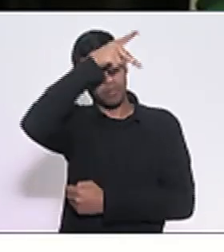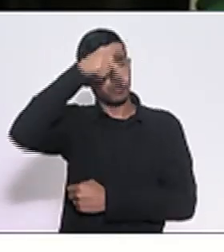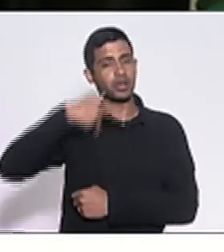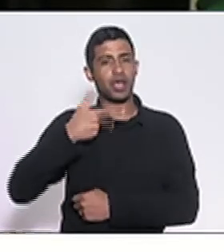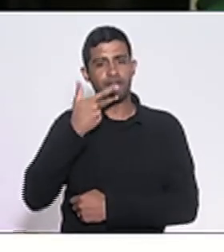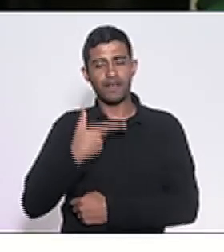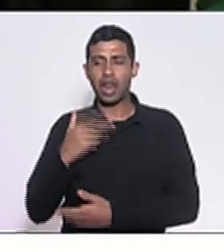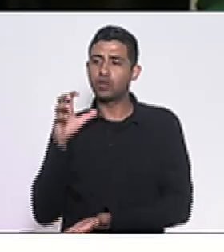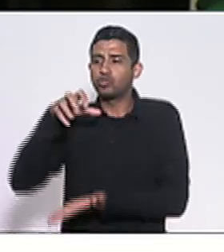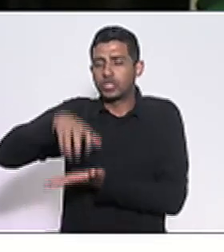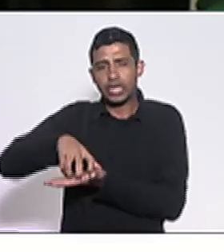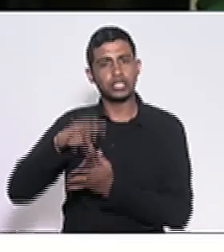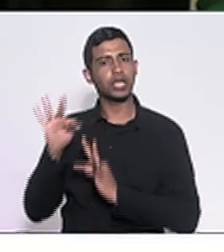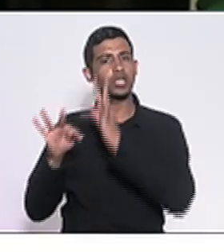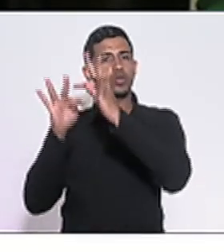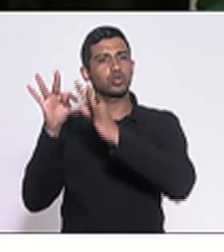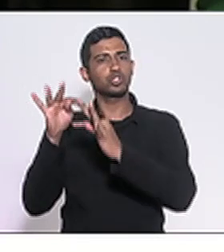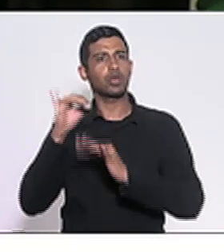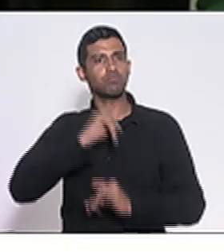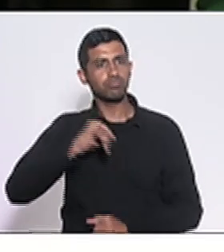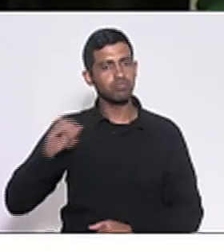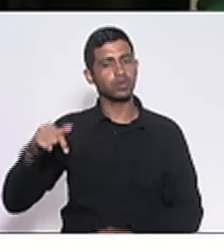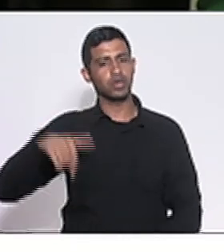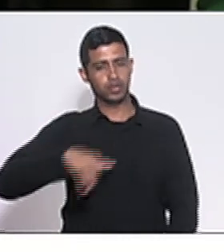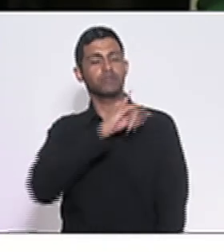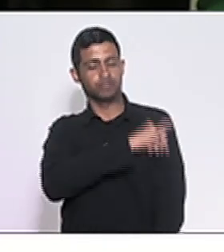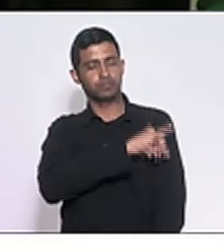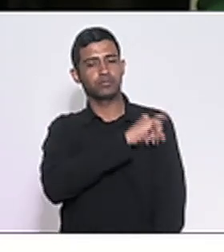Informação e Comunicação do Estado do Rio de Janeiro, o PRODERJ.